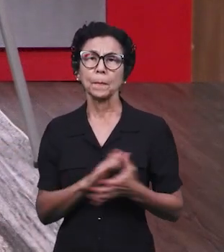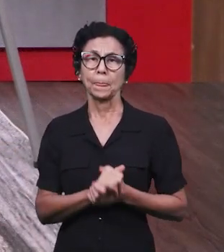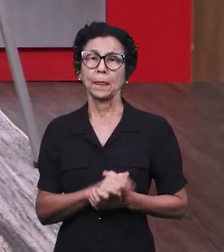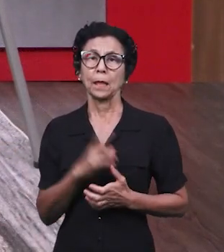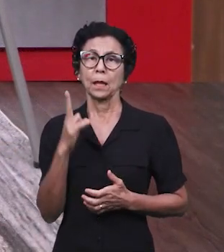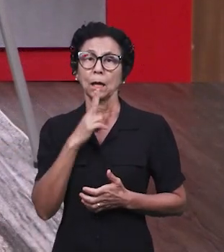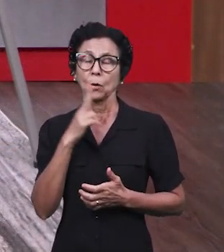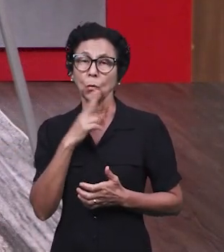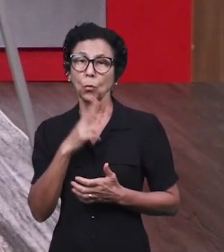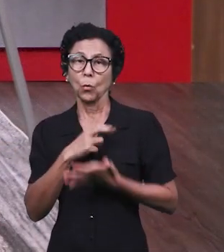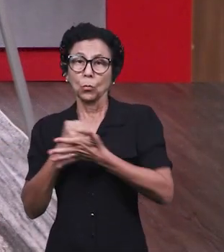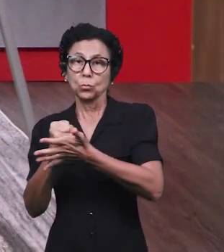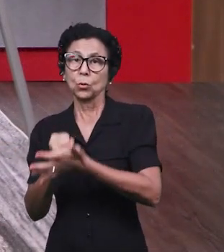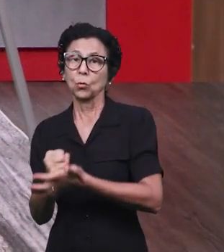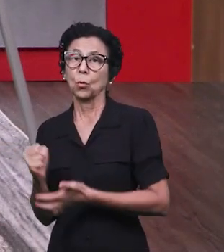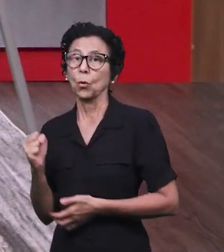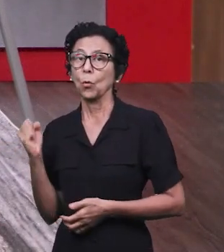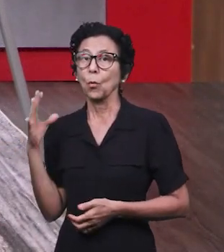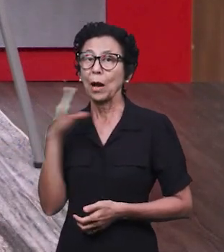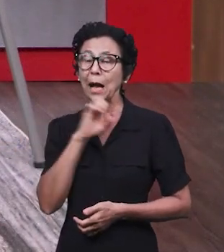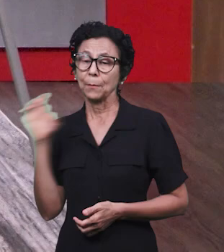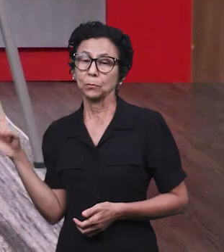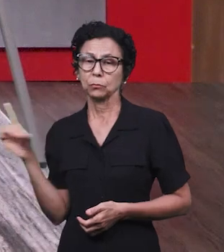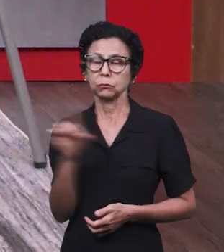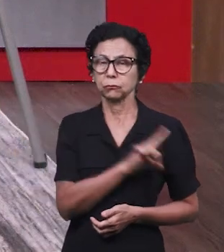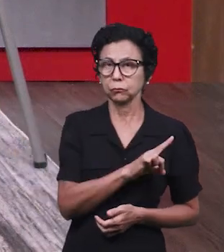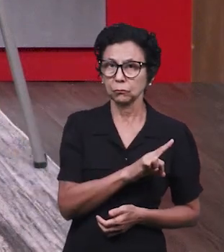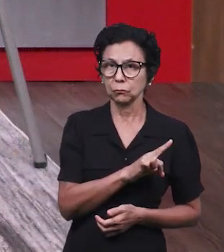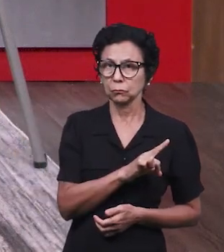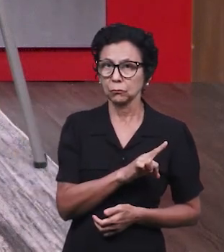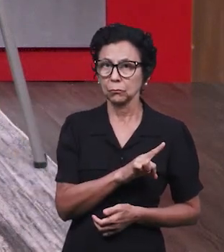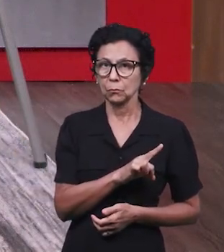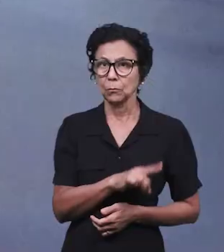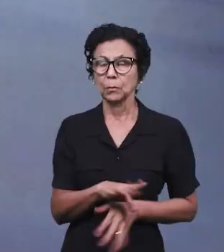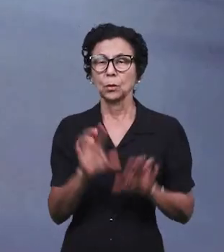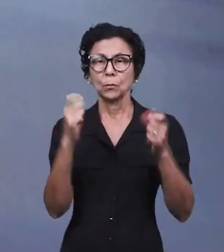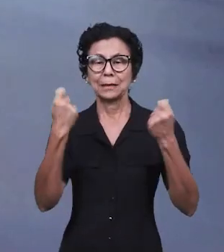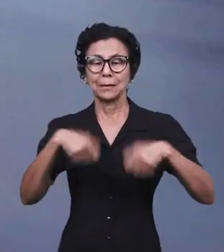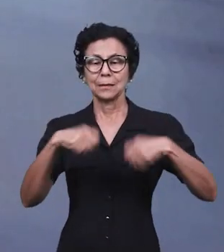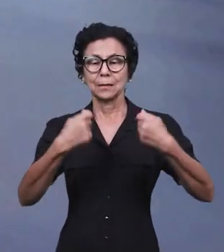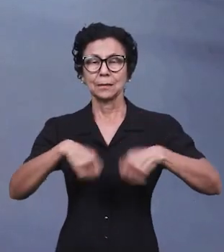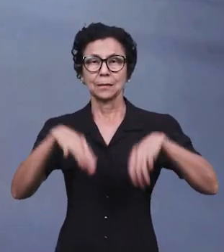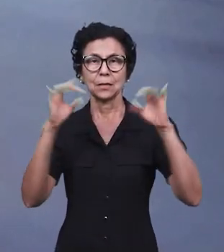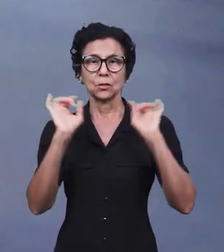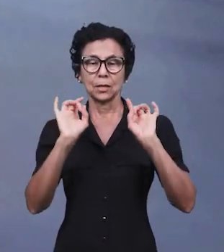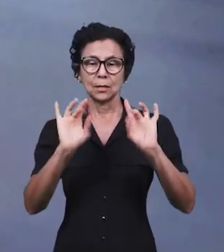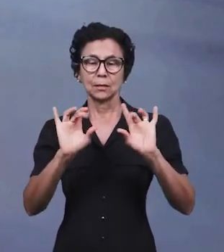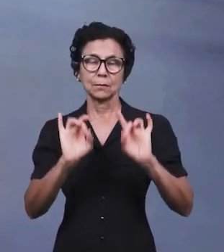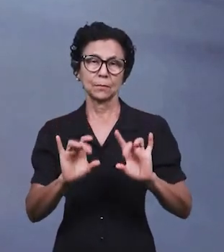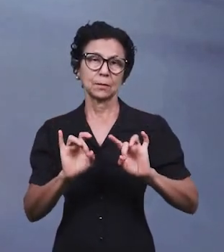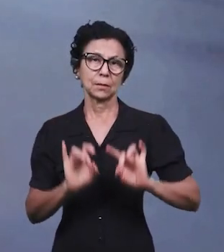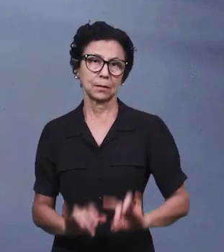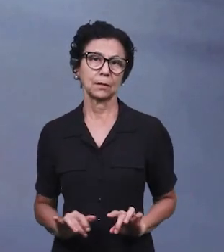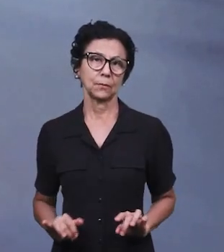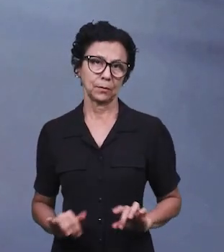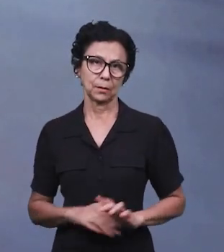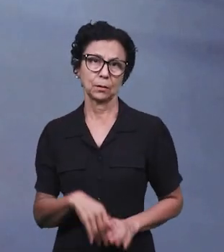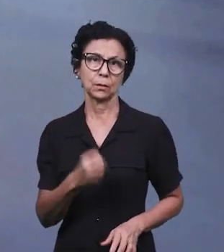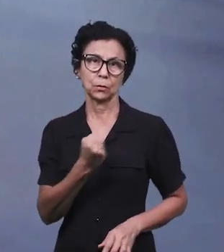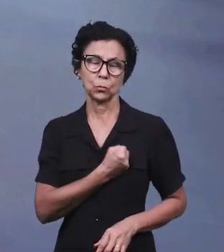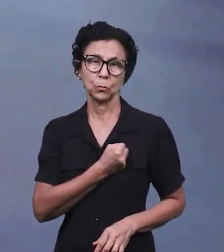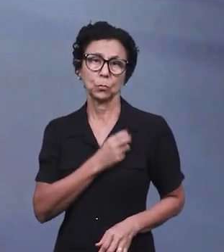chegar específico para a sua necessidade. Então, quando nós falamos de números de